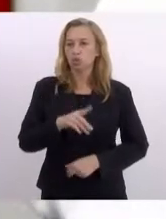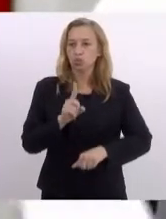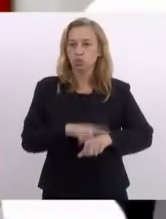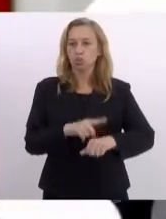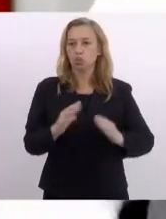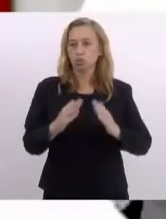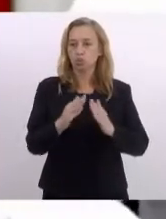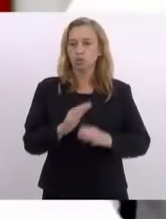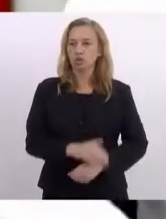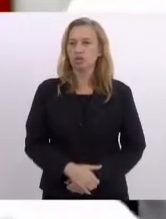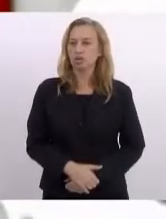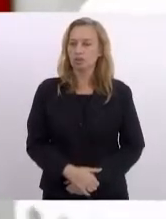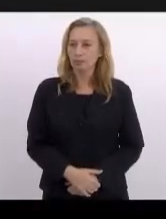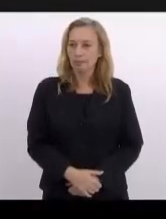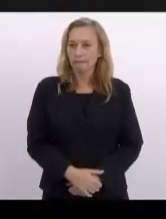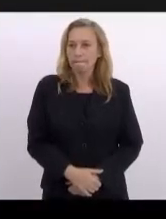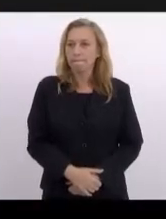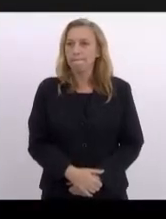tempo regimental.